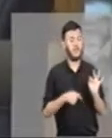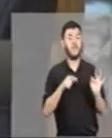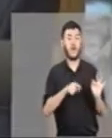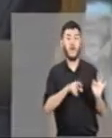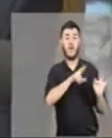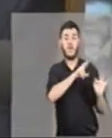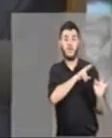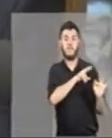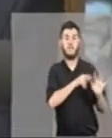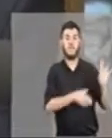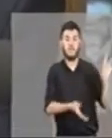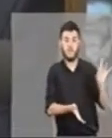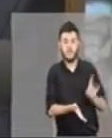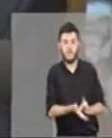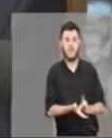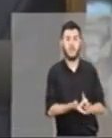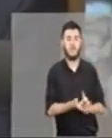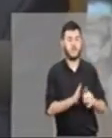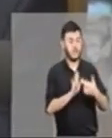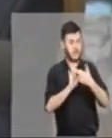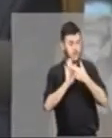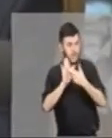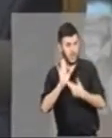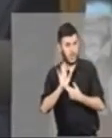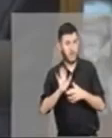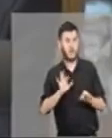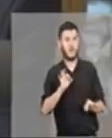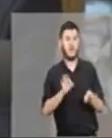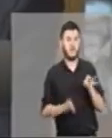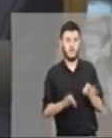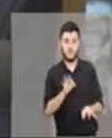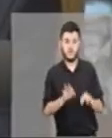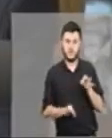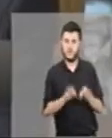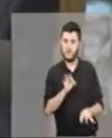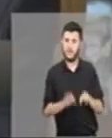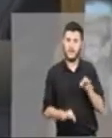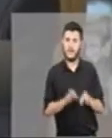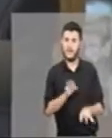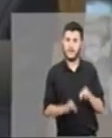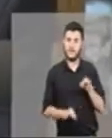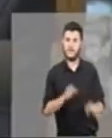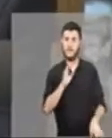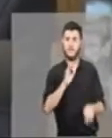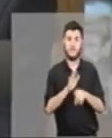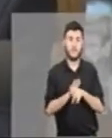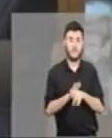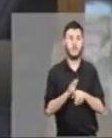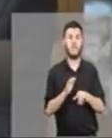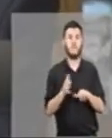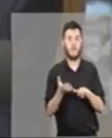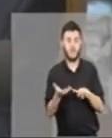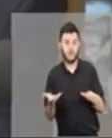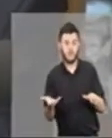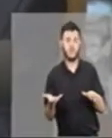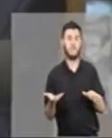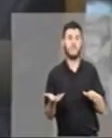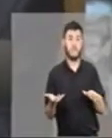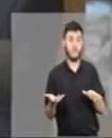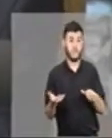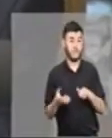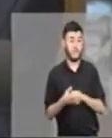Federal, que em regra é o juiz natural dos congressistas nos ilícitos penais,